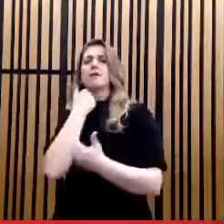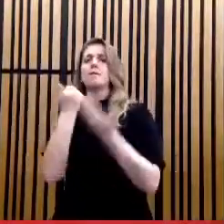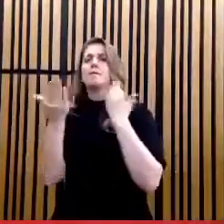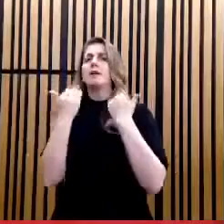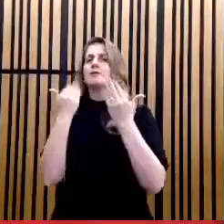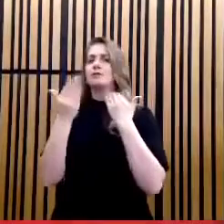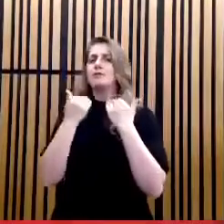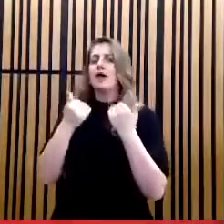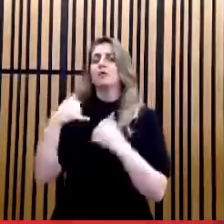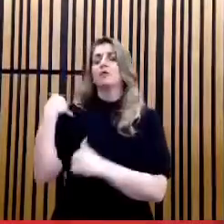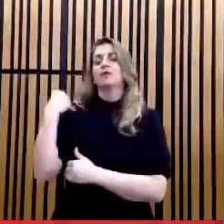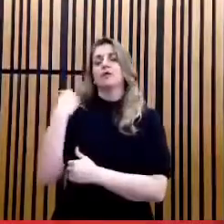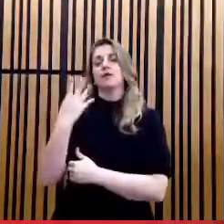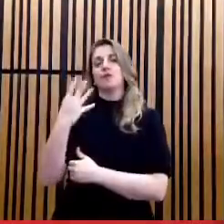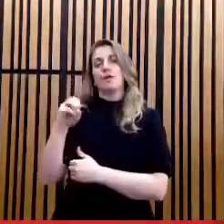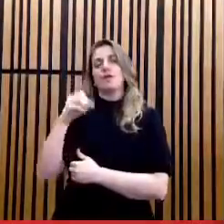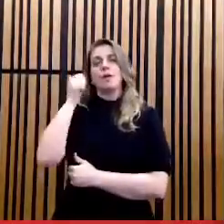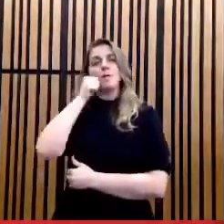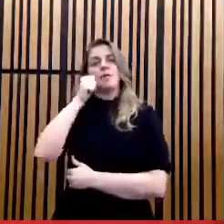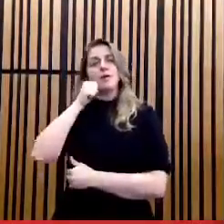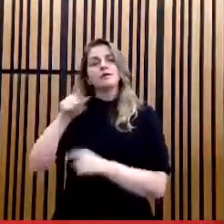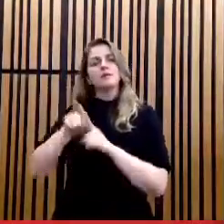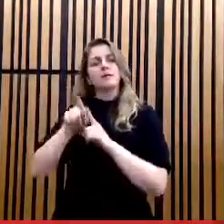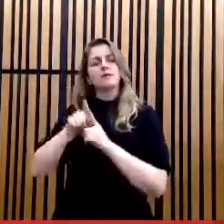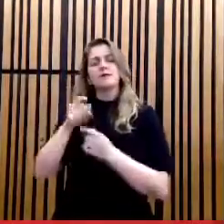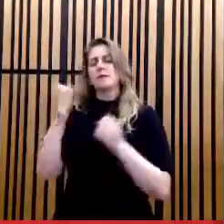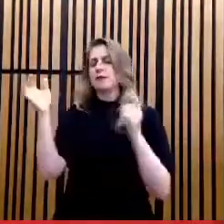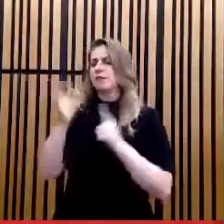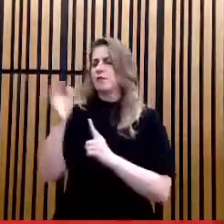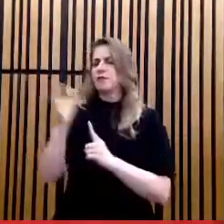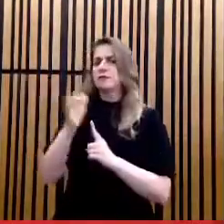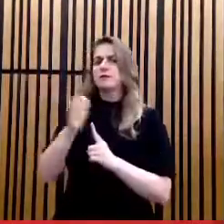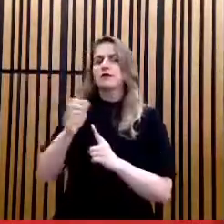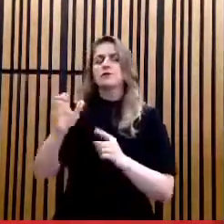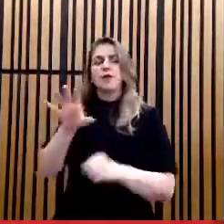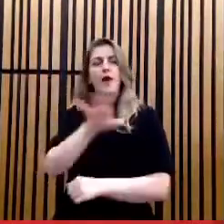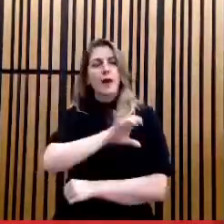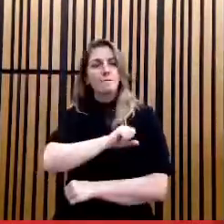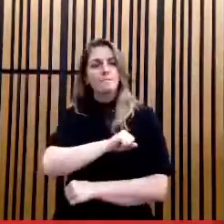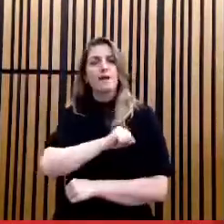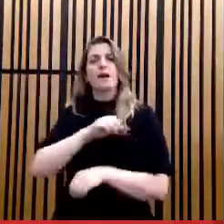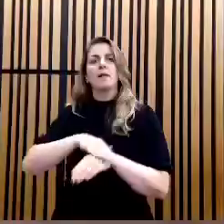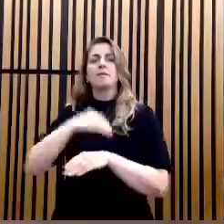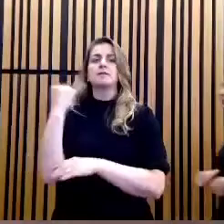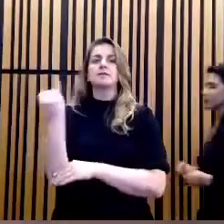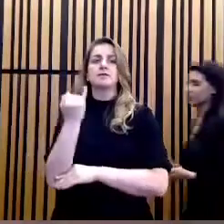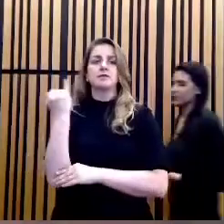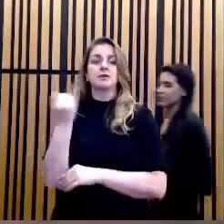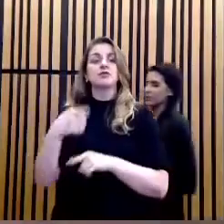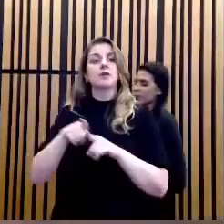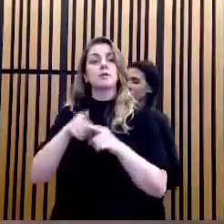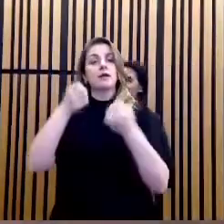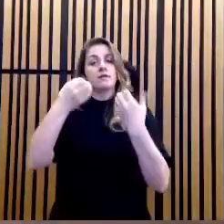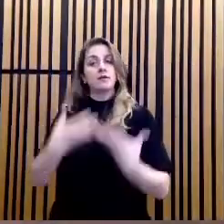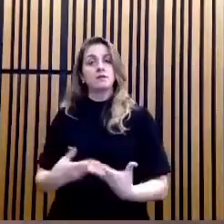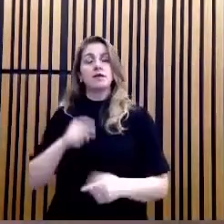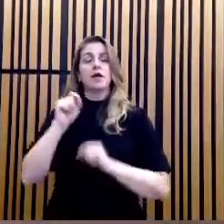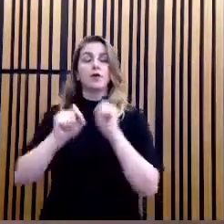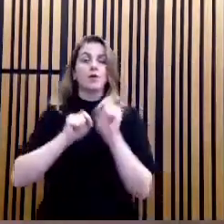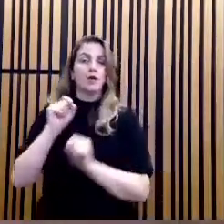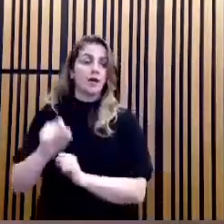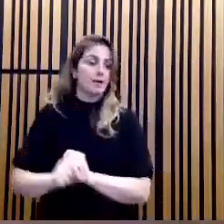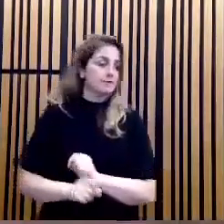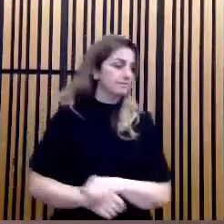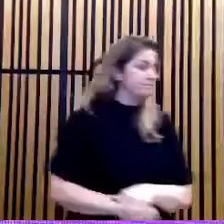anos, sempre reforçando a potência do amor próprio. Essa é a Patrícia Parenza. Ela vai falar um pouco sobre